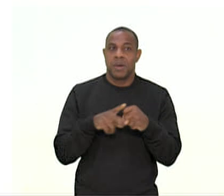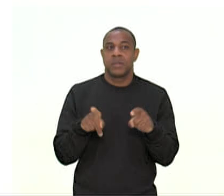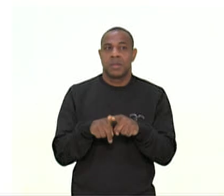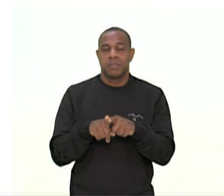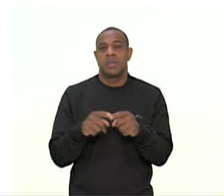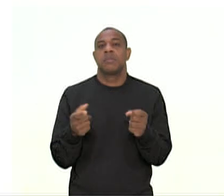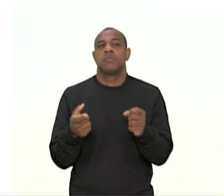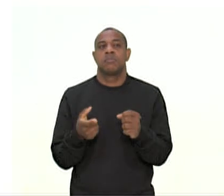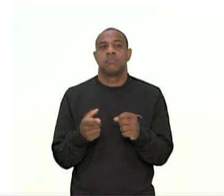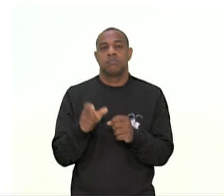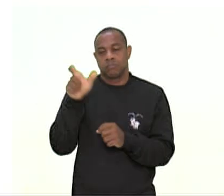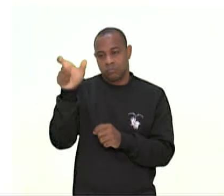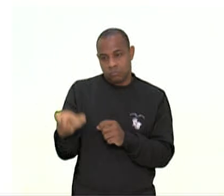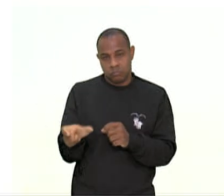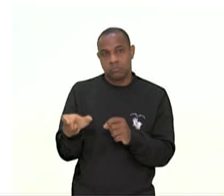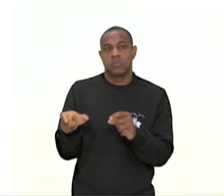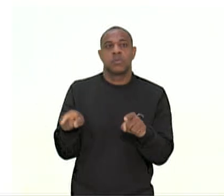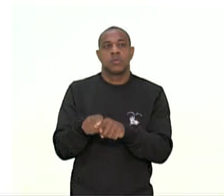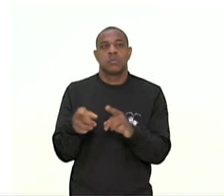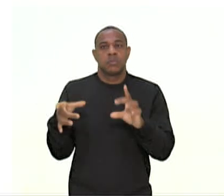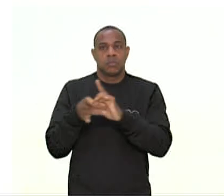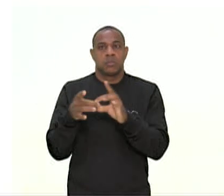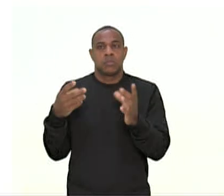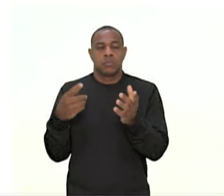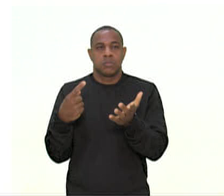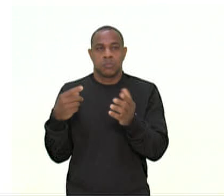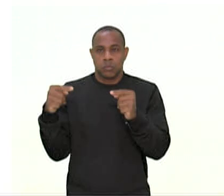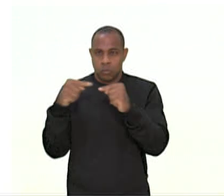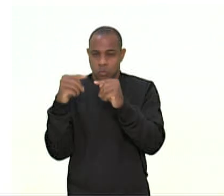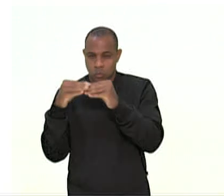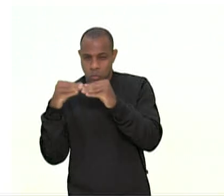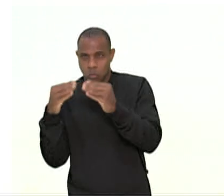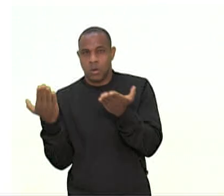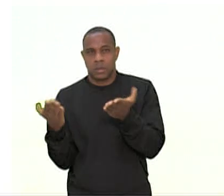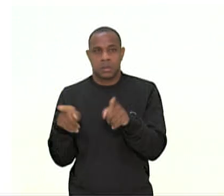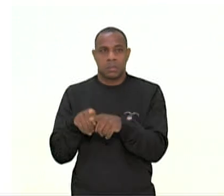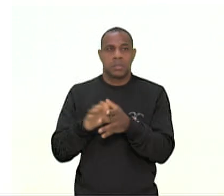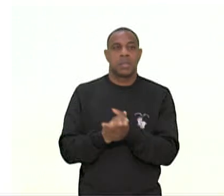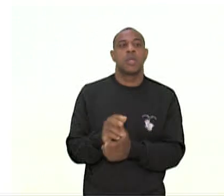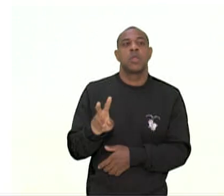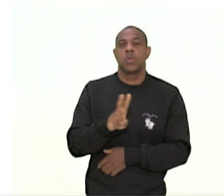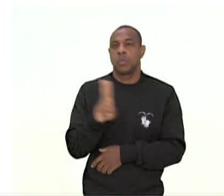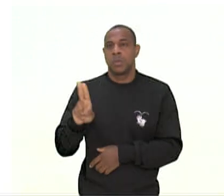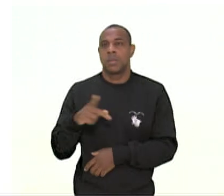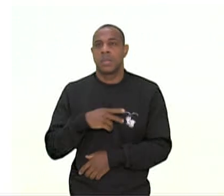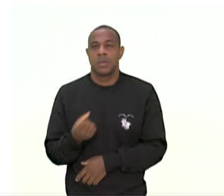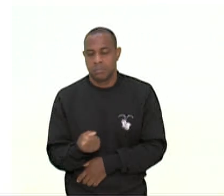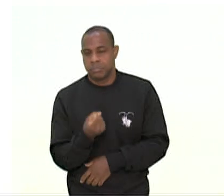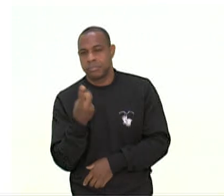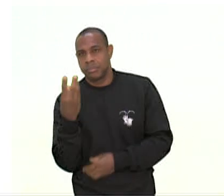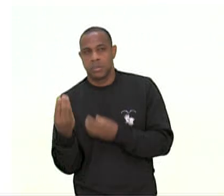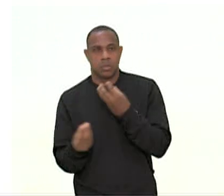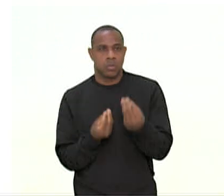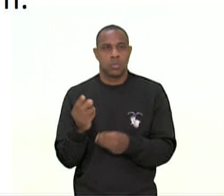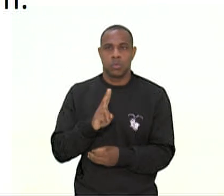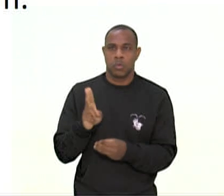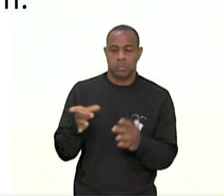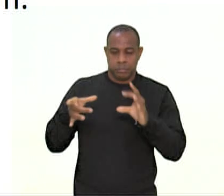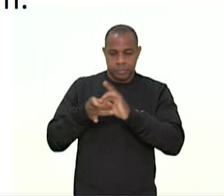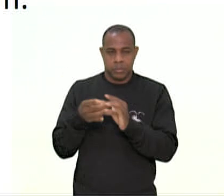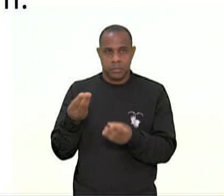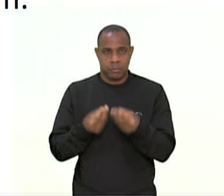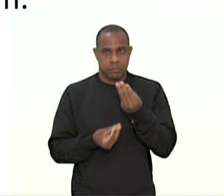e o verbo eles concordam entre si, e a nominal, quando o núcleo do sintagma e os seus termos também estão